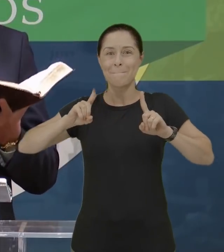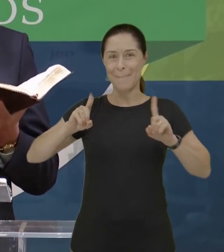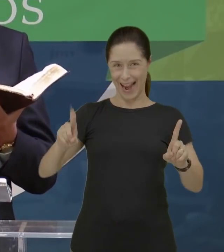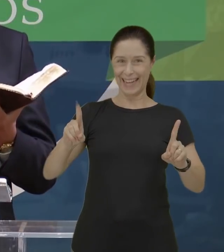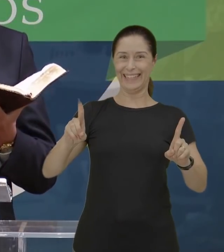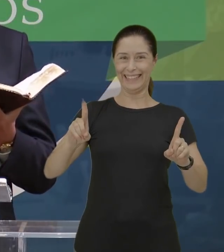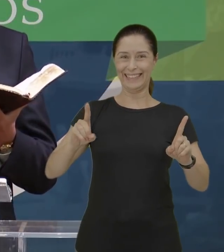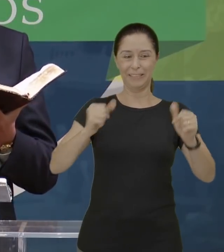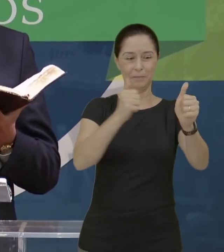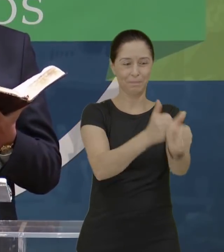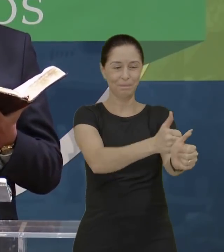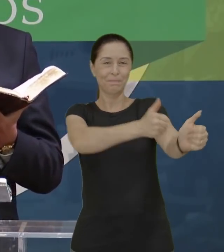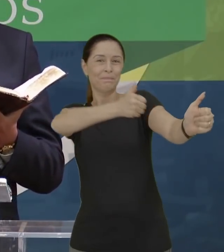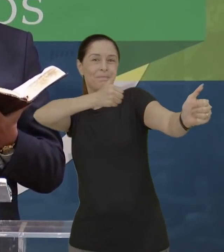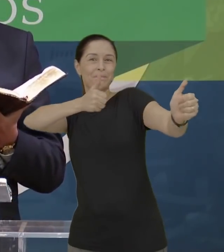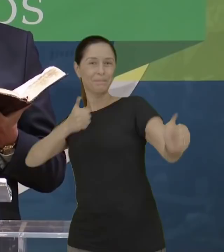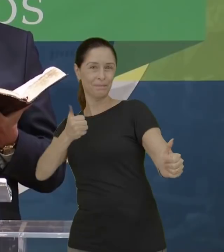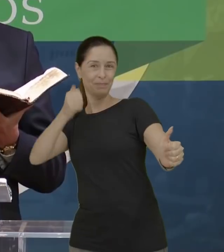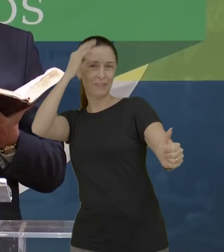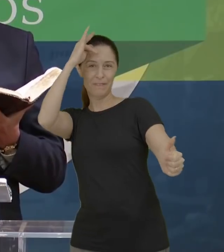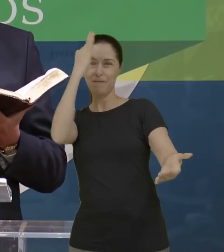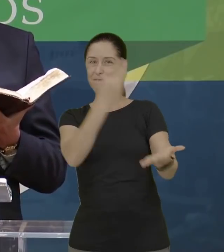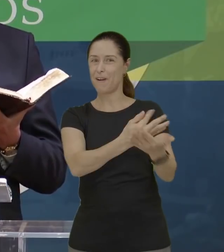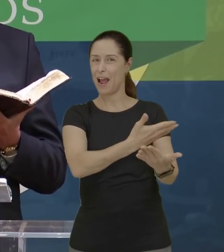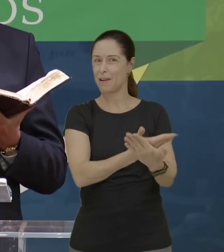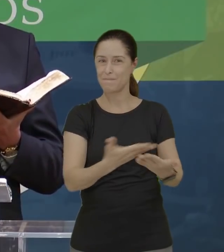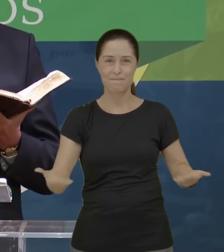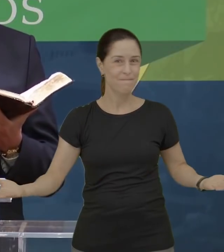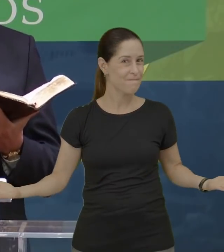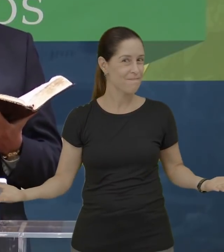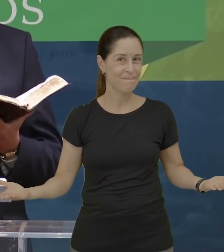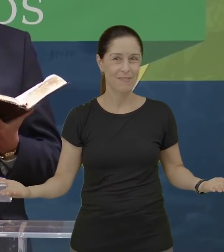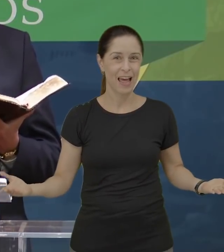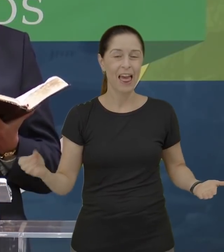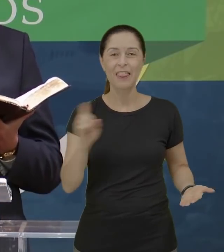necessariamente com o rol de membros do livro da vida.